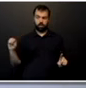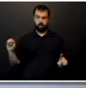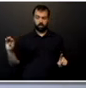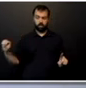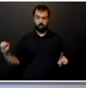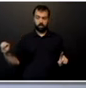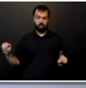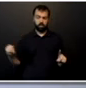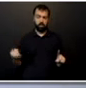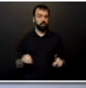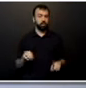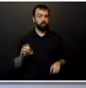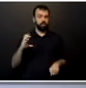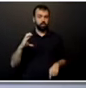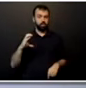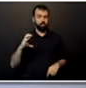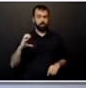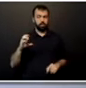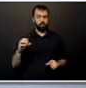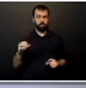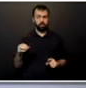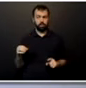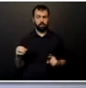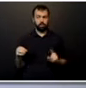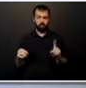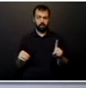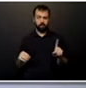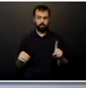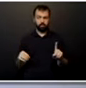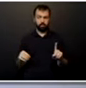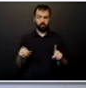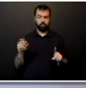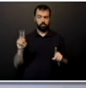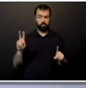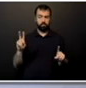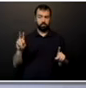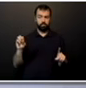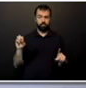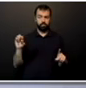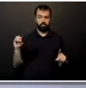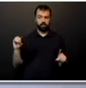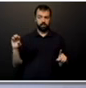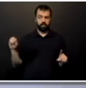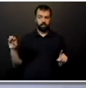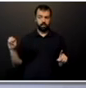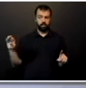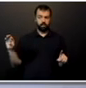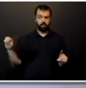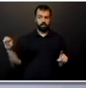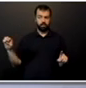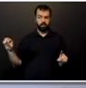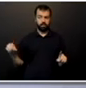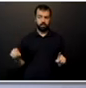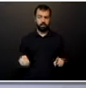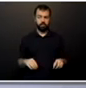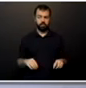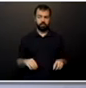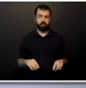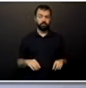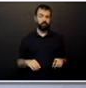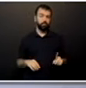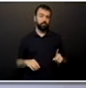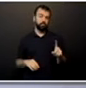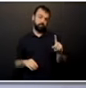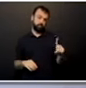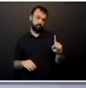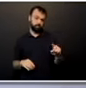ou 1 cm no mapa representa 2000cm no real só retomando o item a